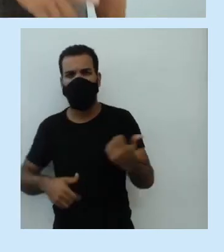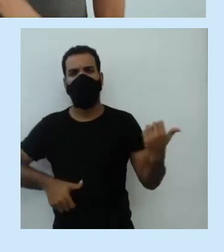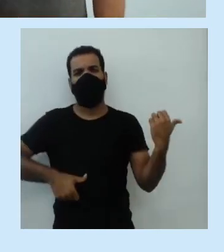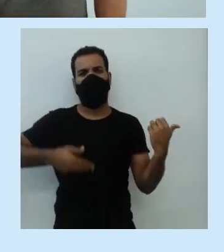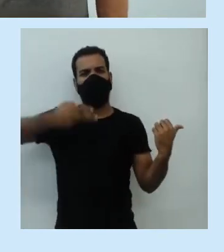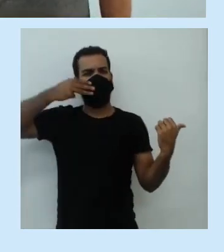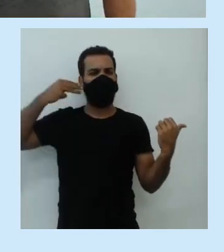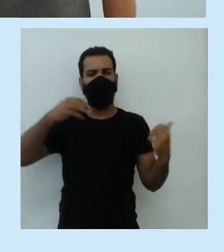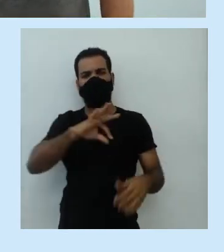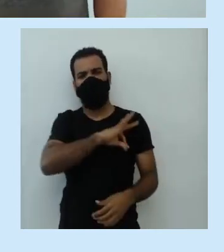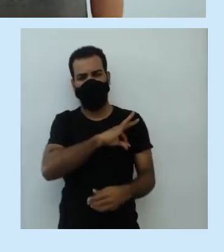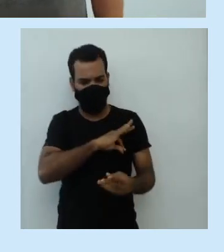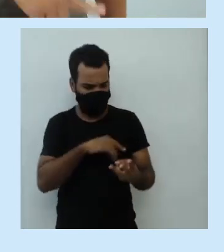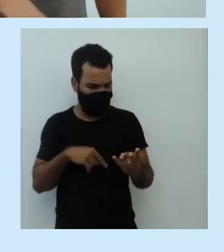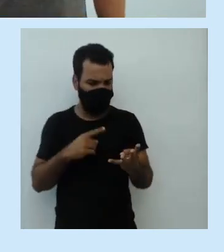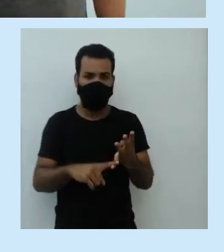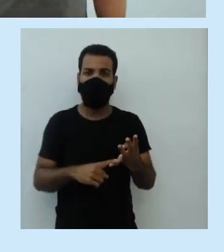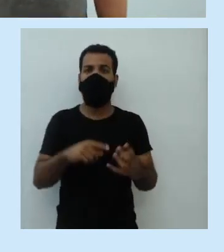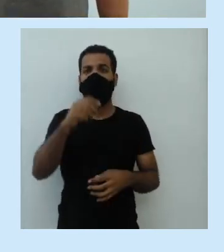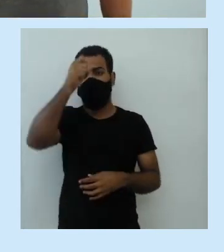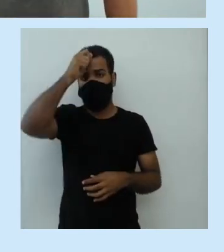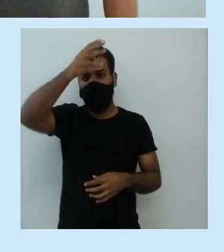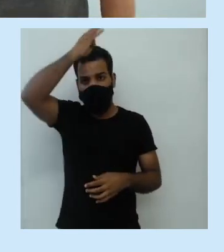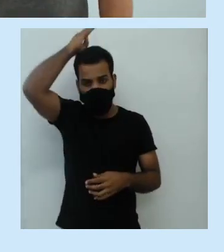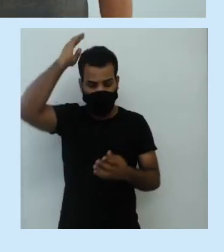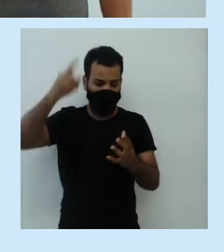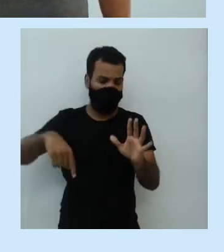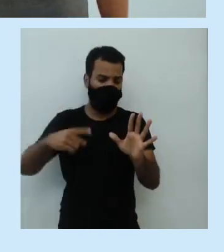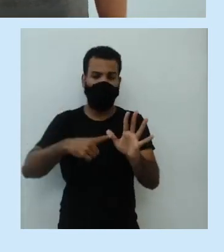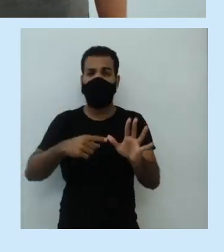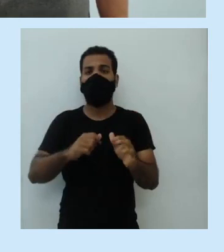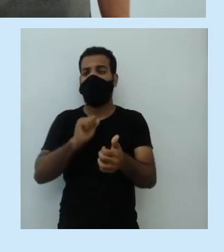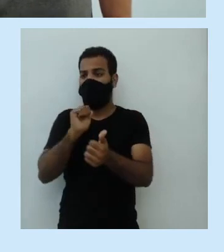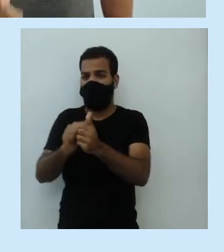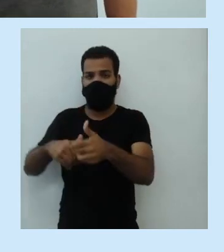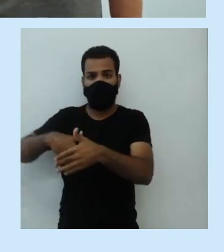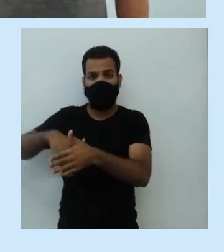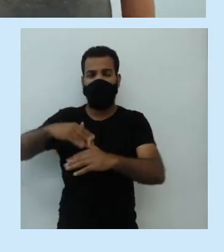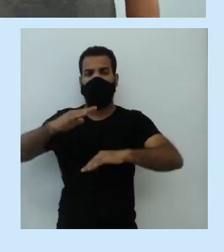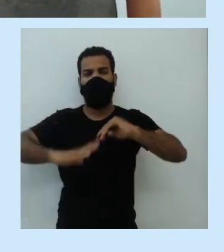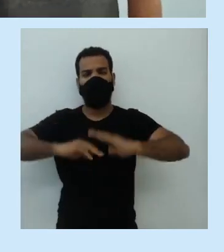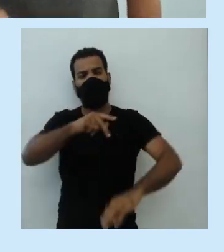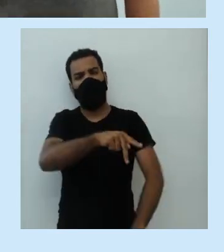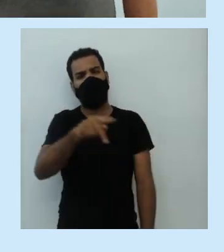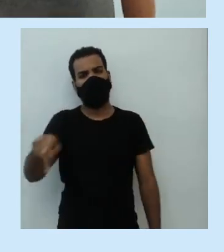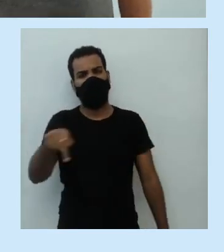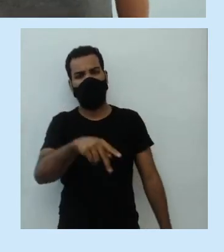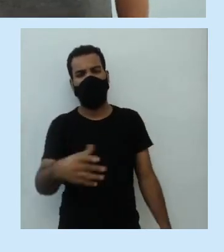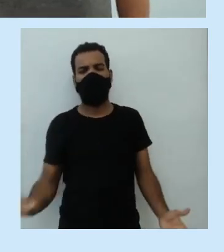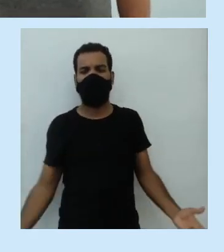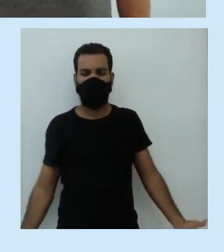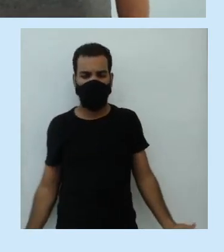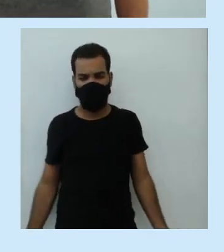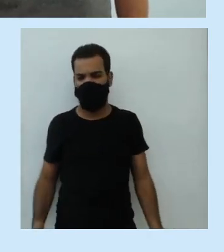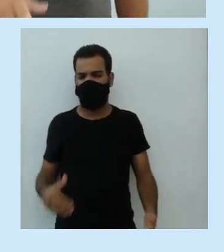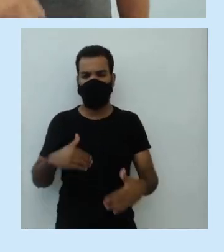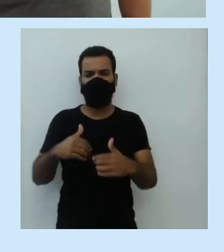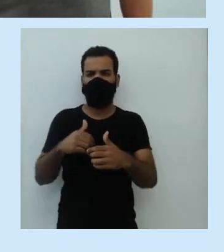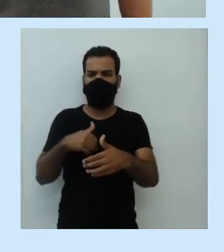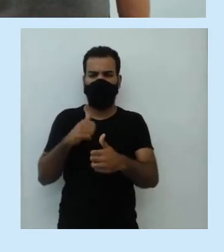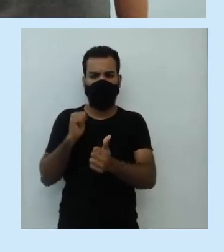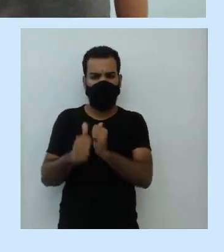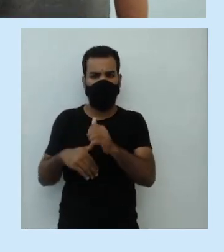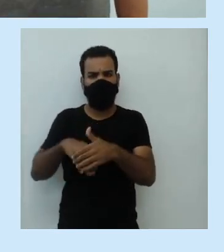atleta policial, seja um atleta bombeiro, seja um jogador de futebol professor, seja um jogador de